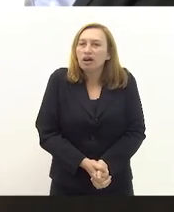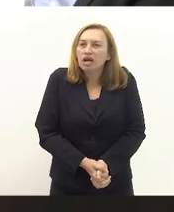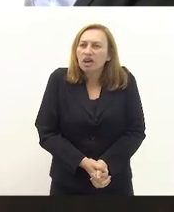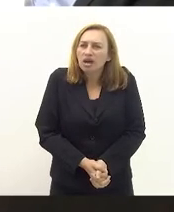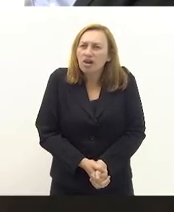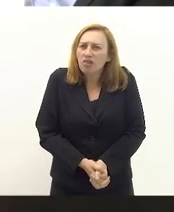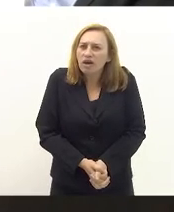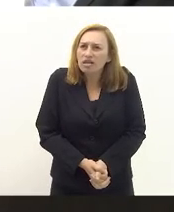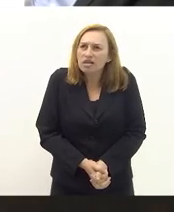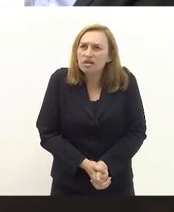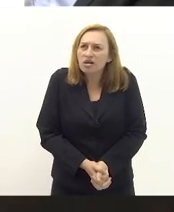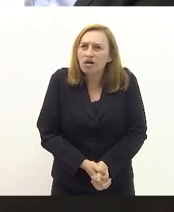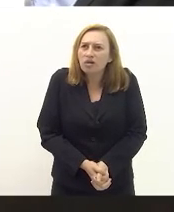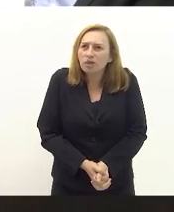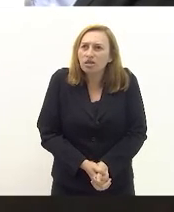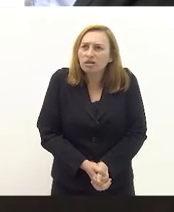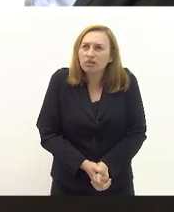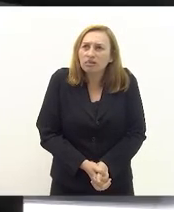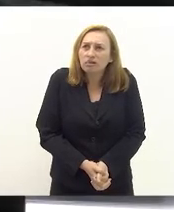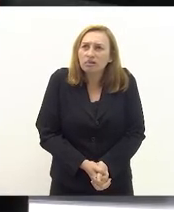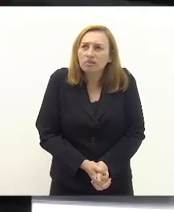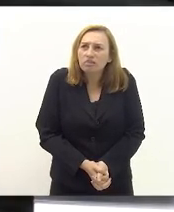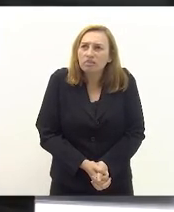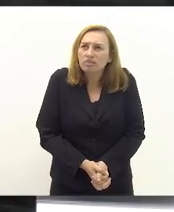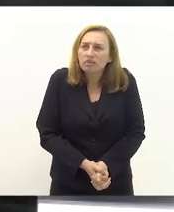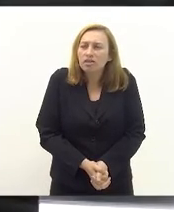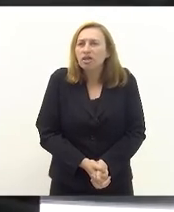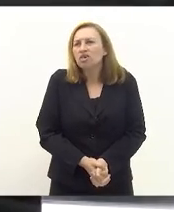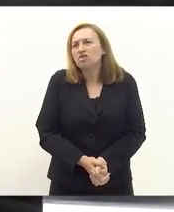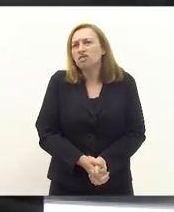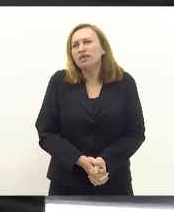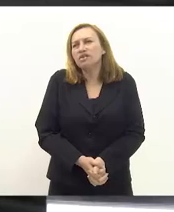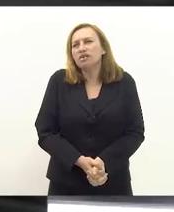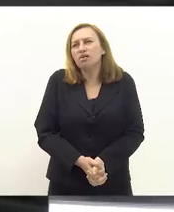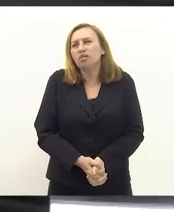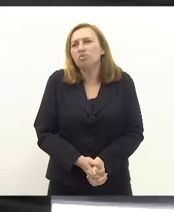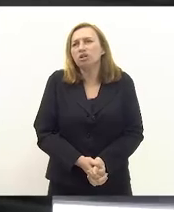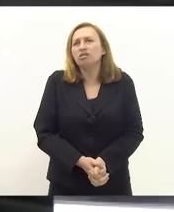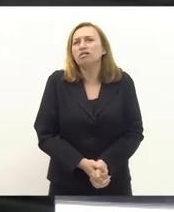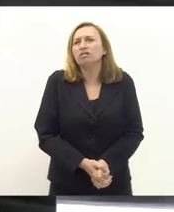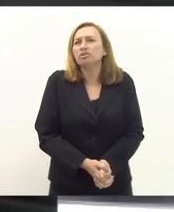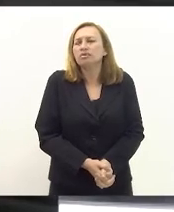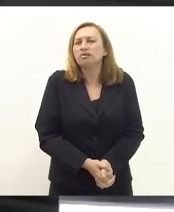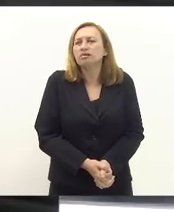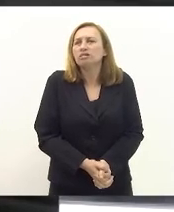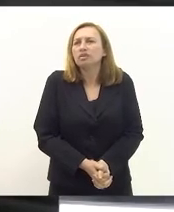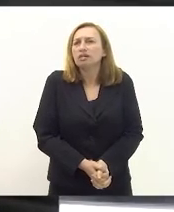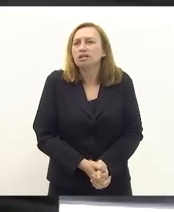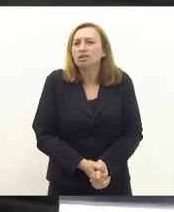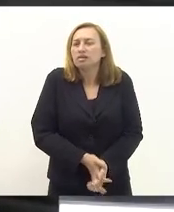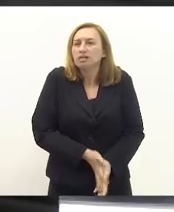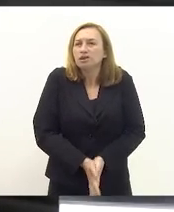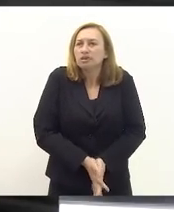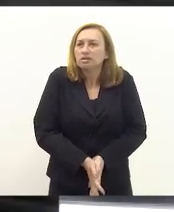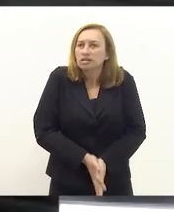E aí quem não gosta no Júnior Renato na rua e